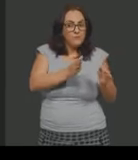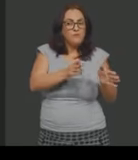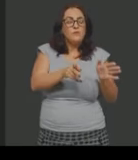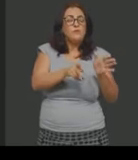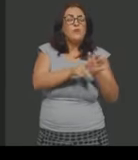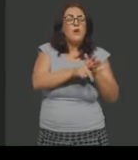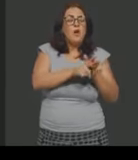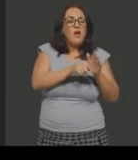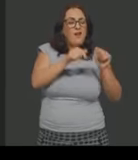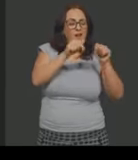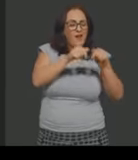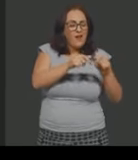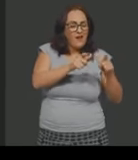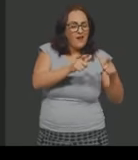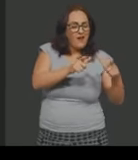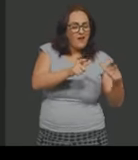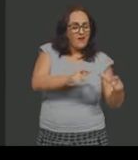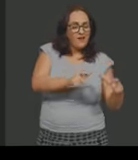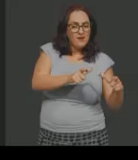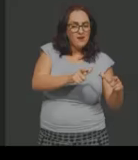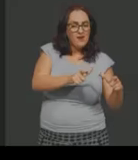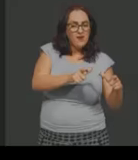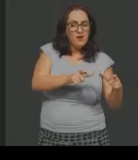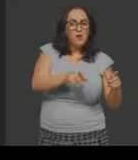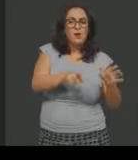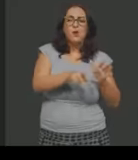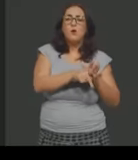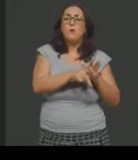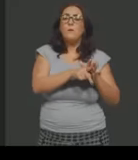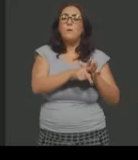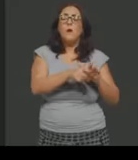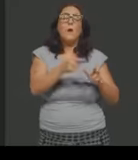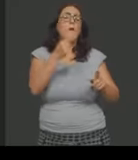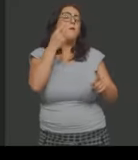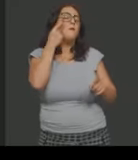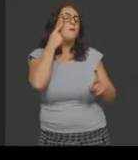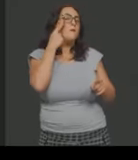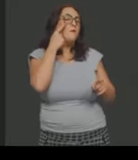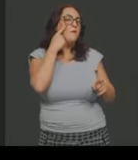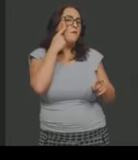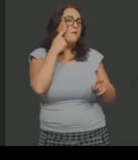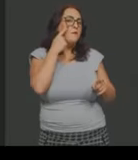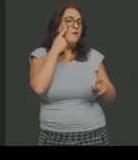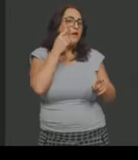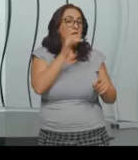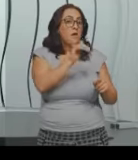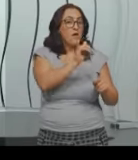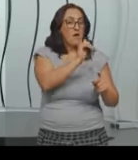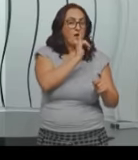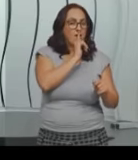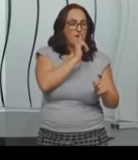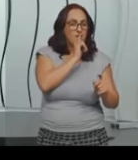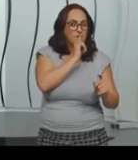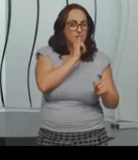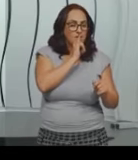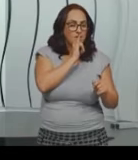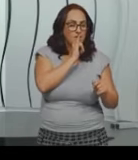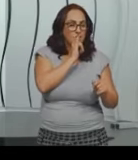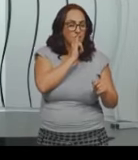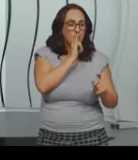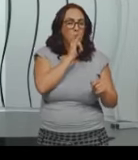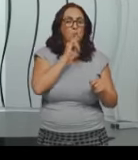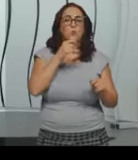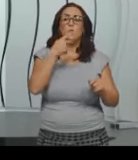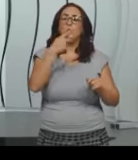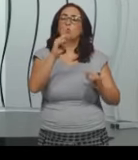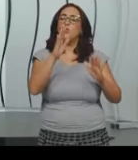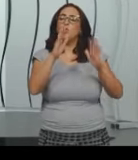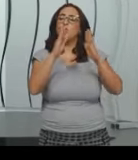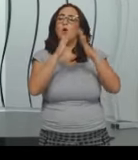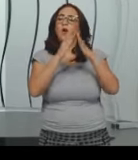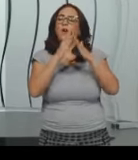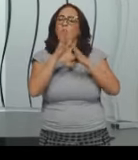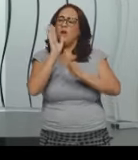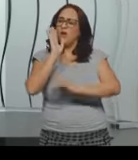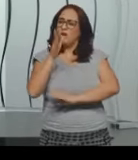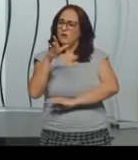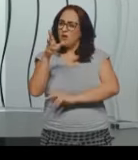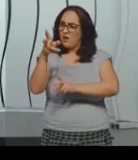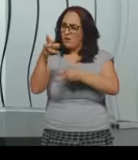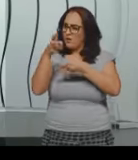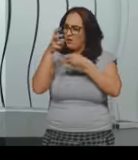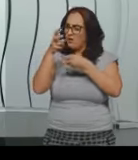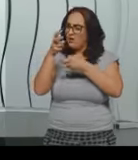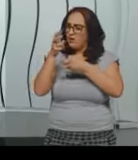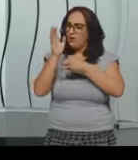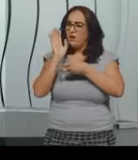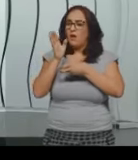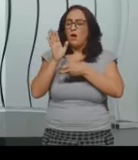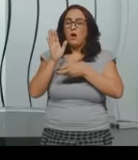fase esporófito, vamos pegar como base a samambaia. Lá na casa de vocês já repararam, ou quando